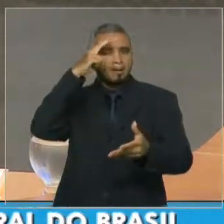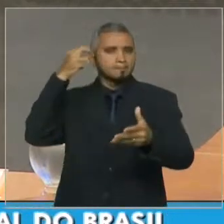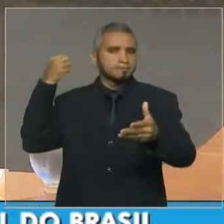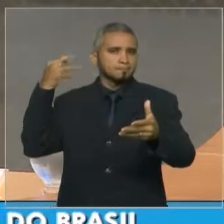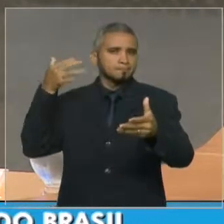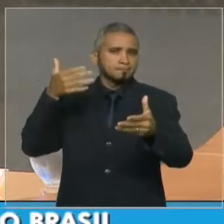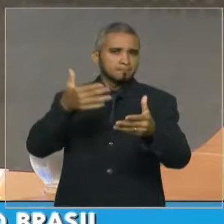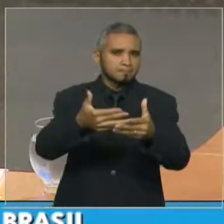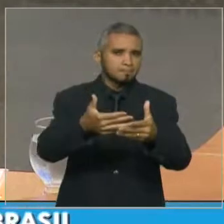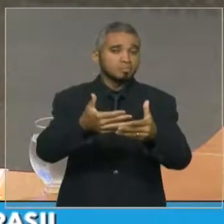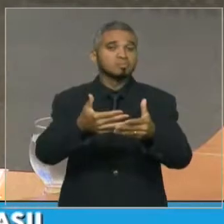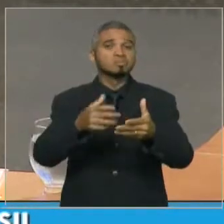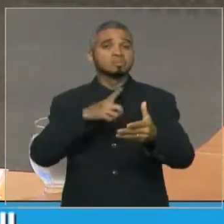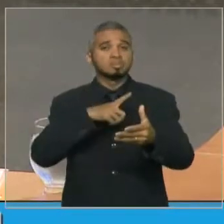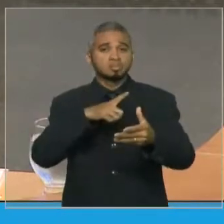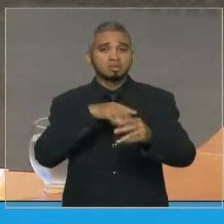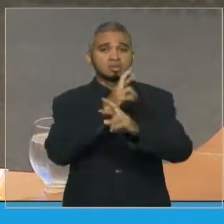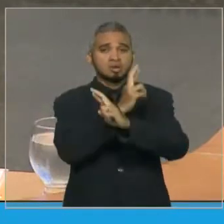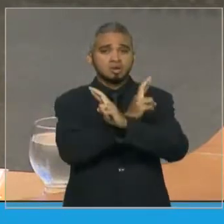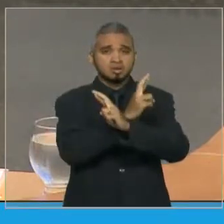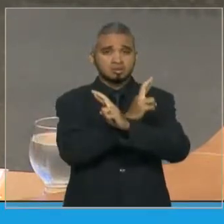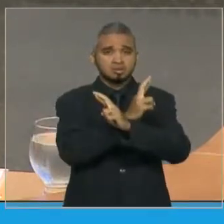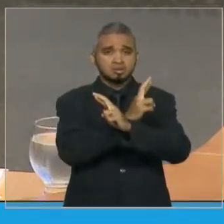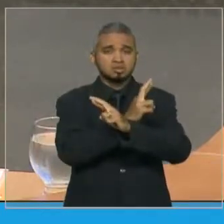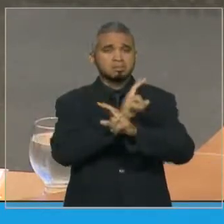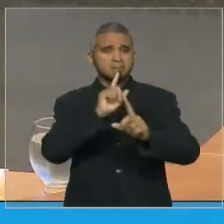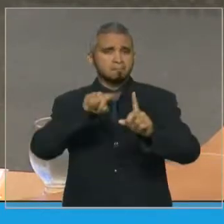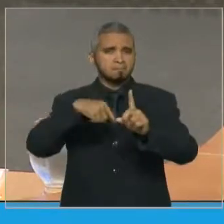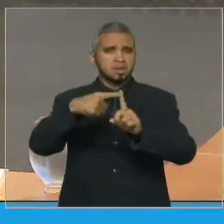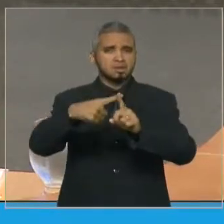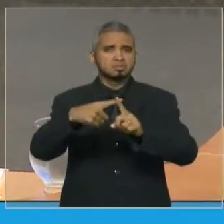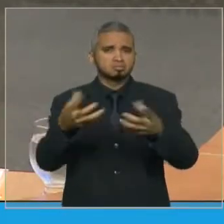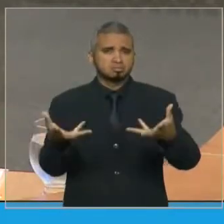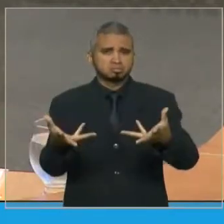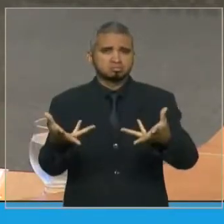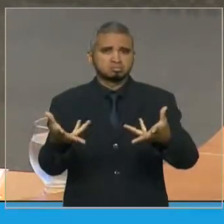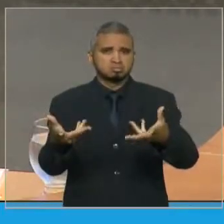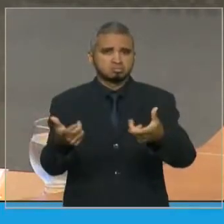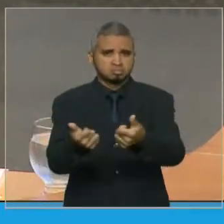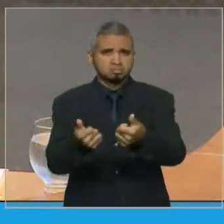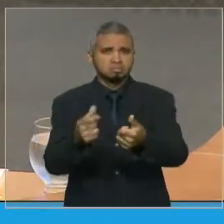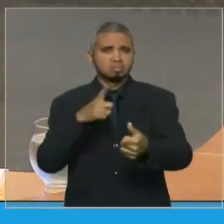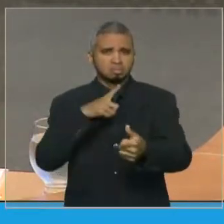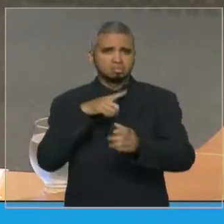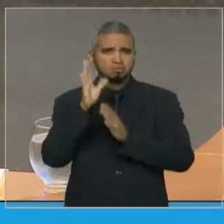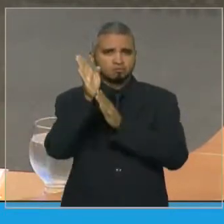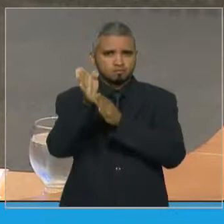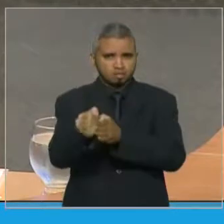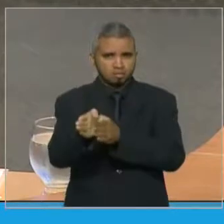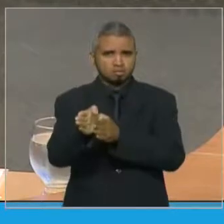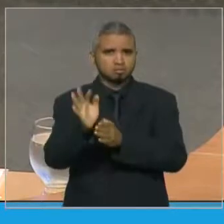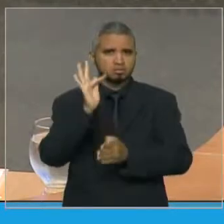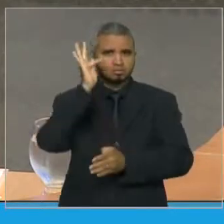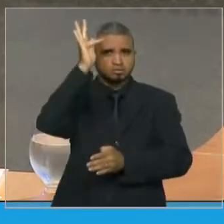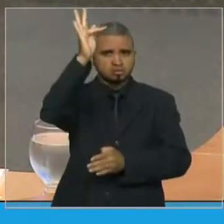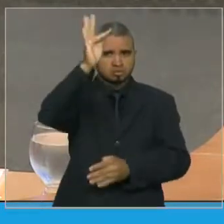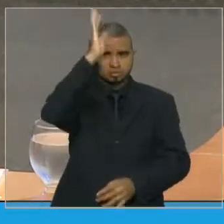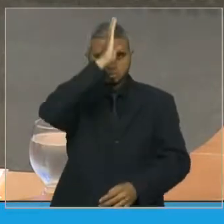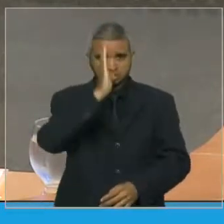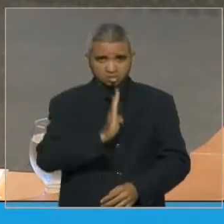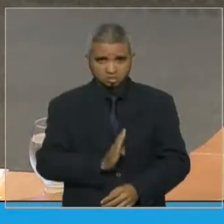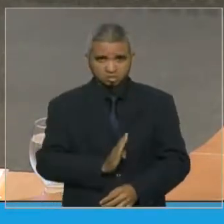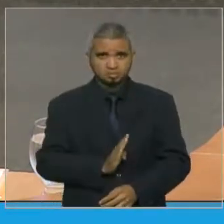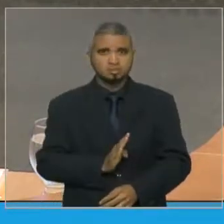uma instituição cada vez mais eficiente e fiel com o futuro próspero do país. Com muito trabalho, ética,